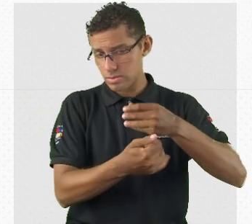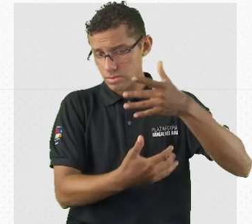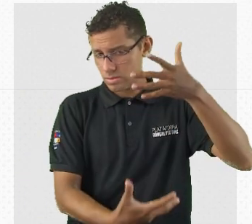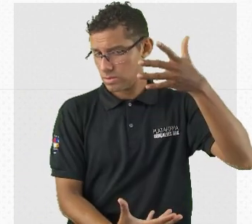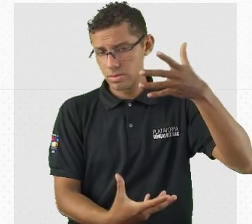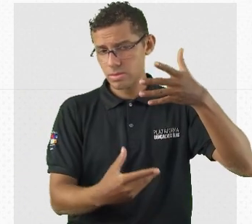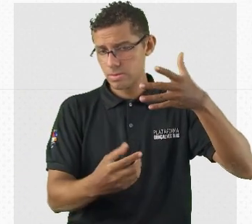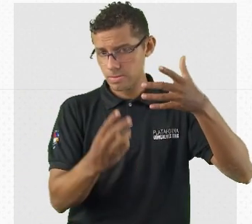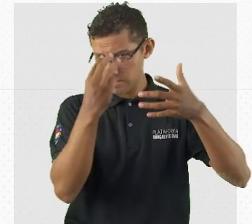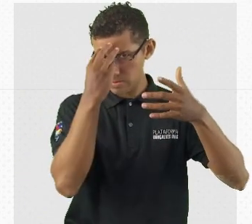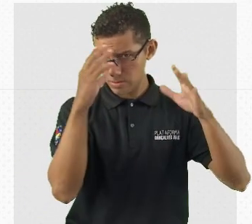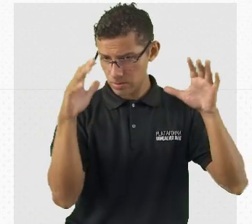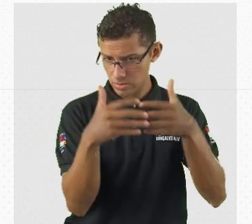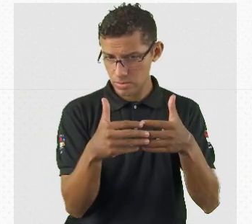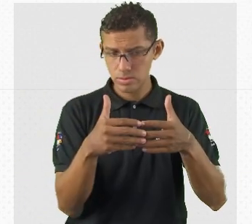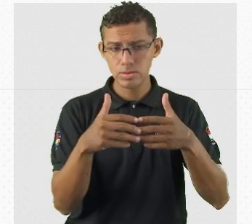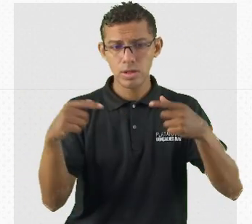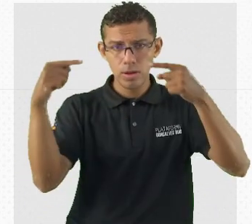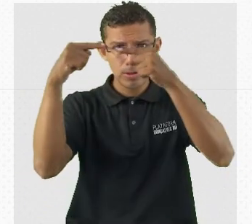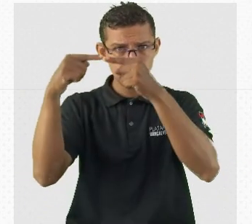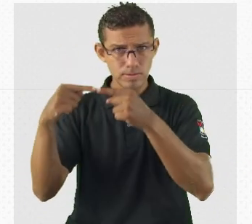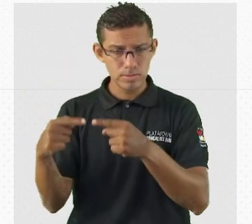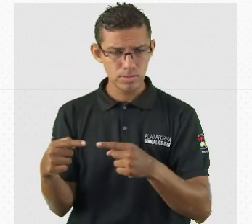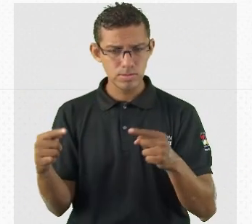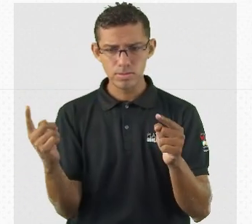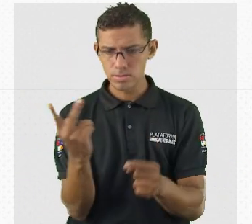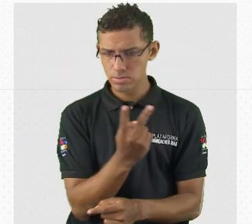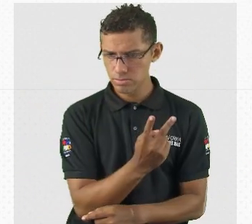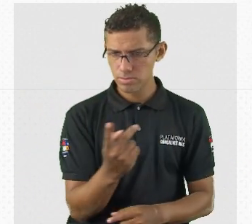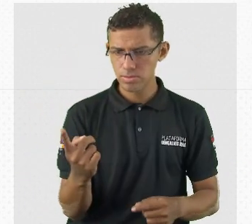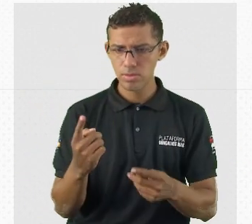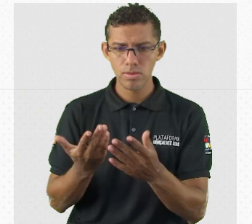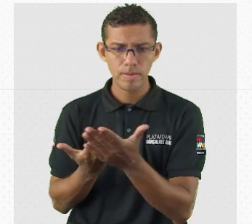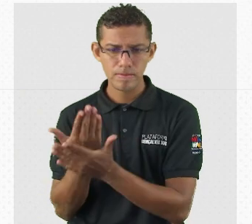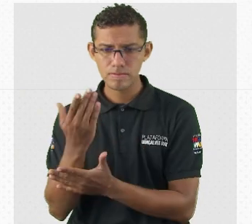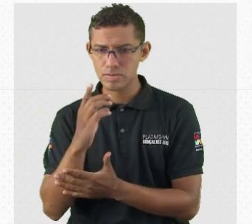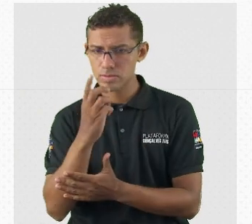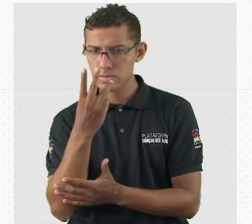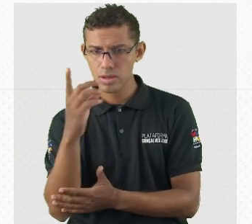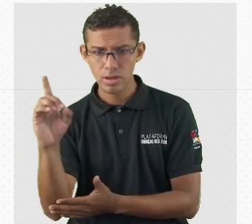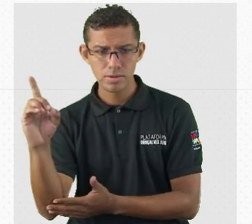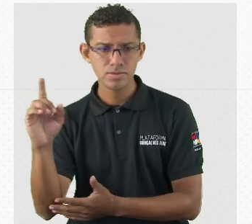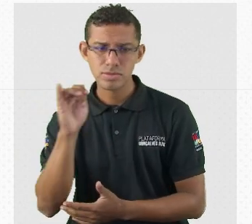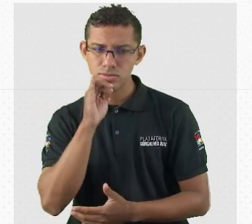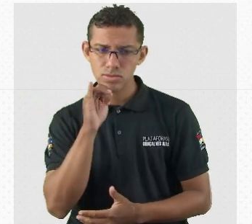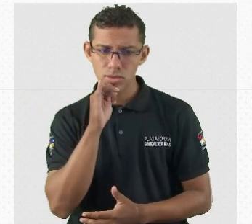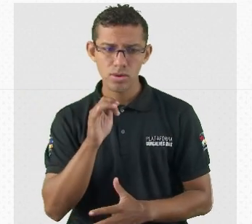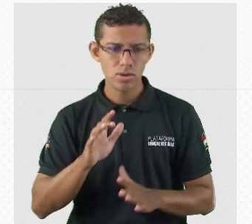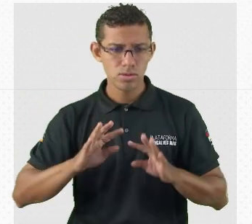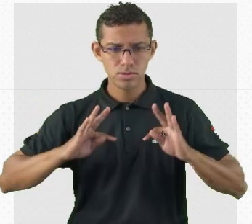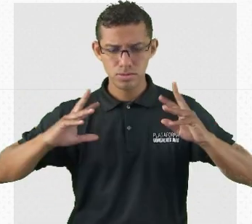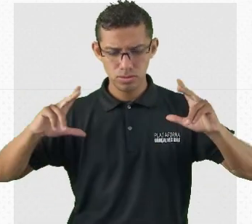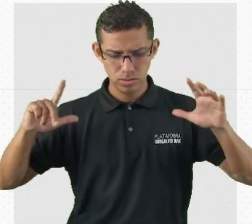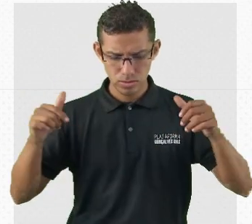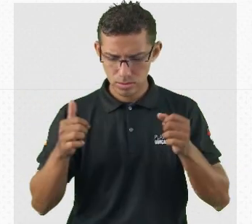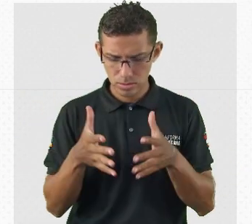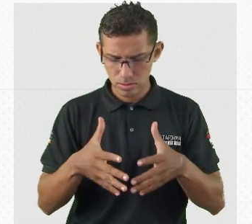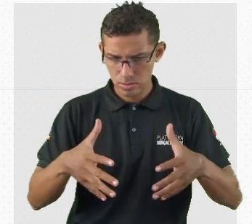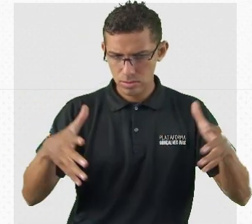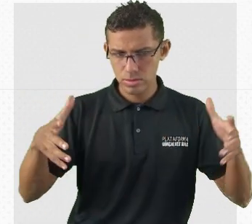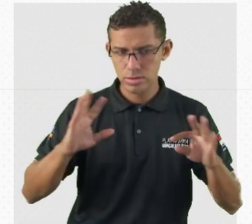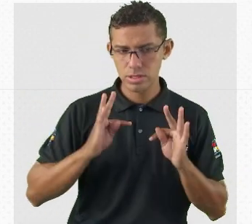grande quantidade e cruzam essas informações. Impressões 3D, gente, tá? Todas essas